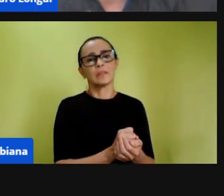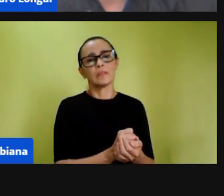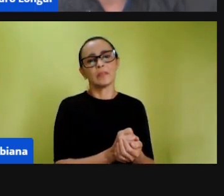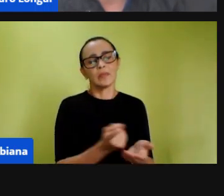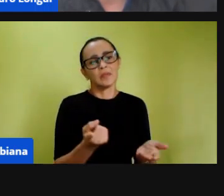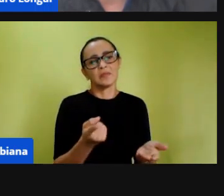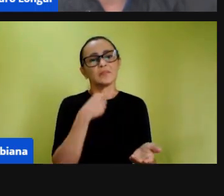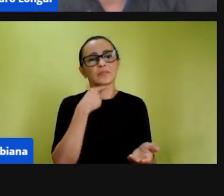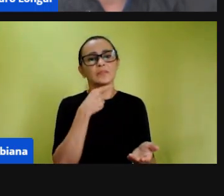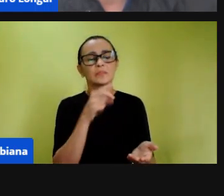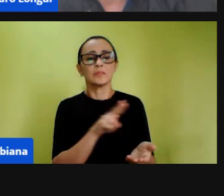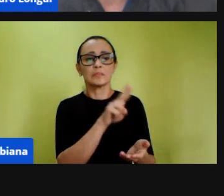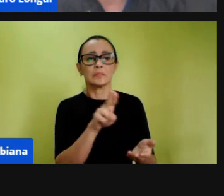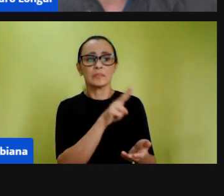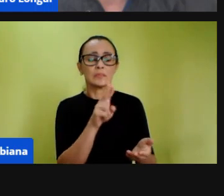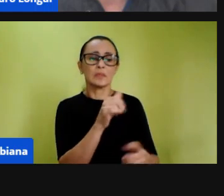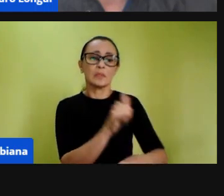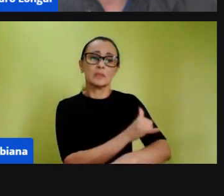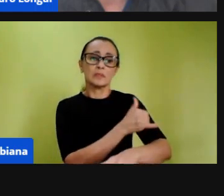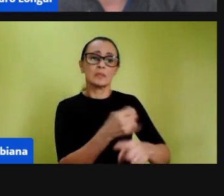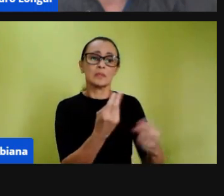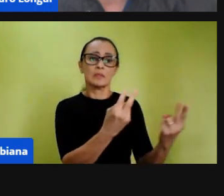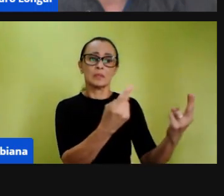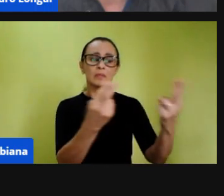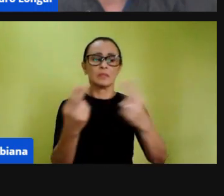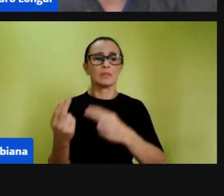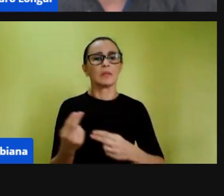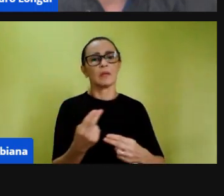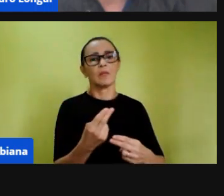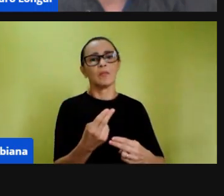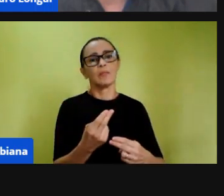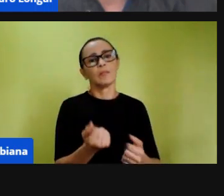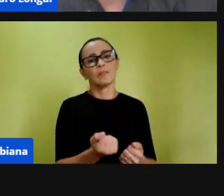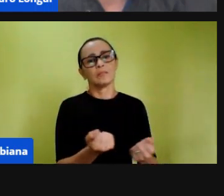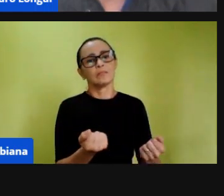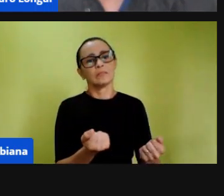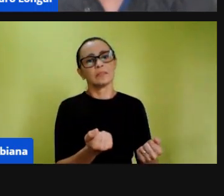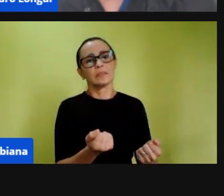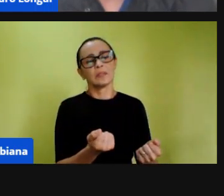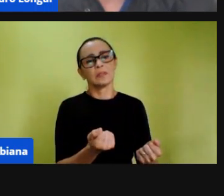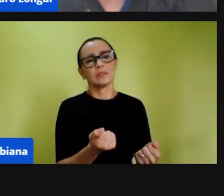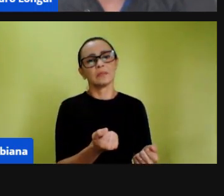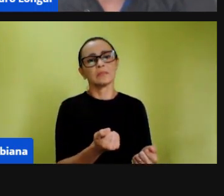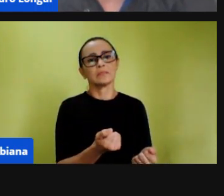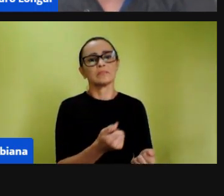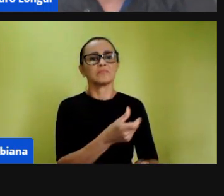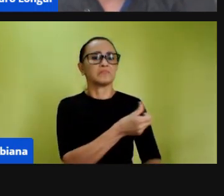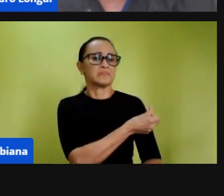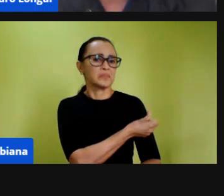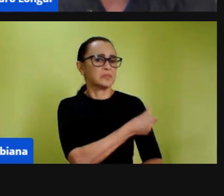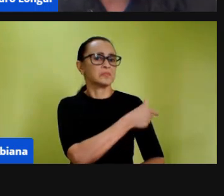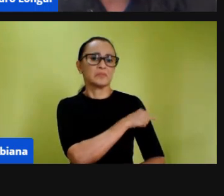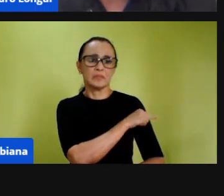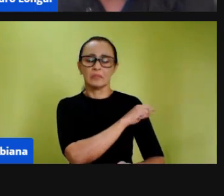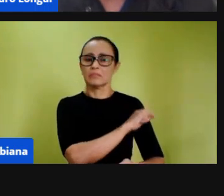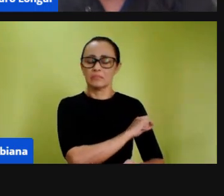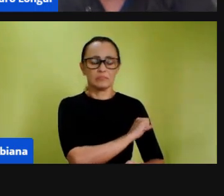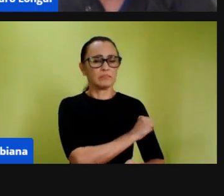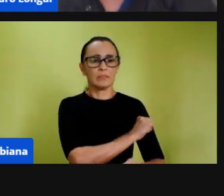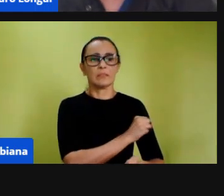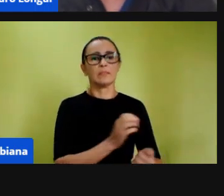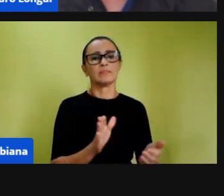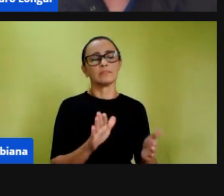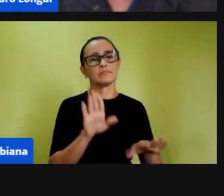Então, eu procurei sempre diversificar, né? Onde, dentre as estratégias, eu